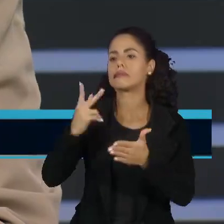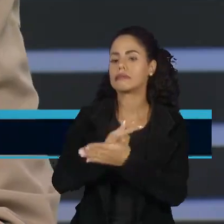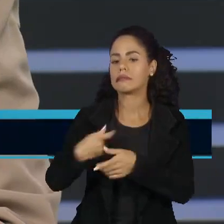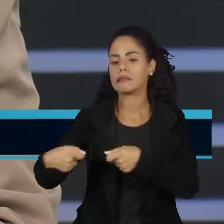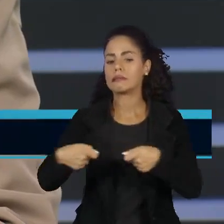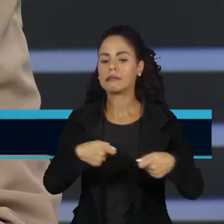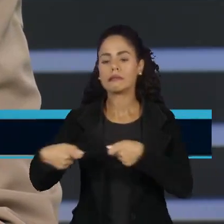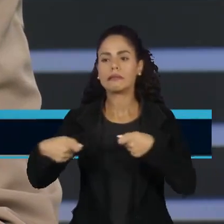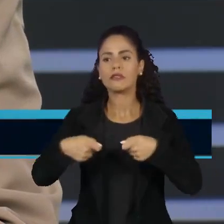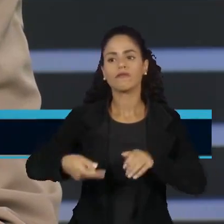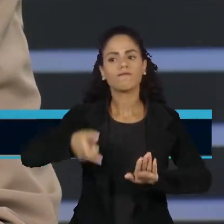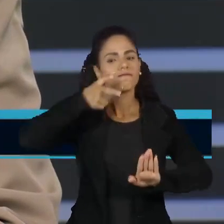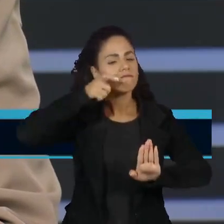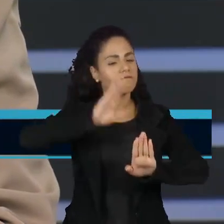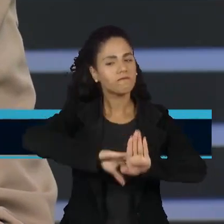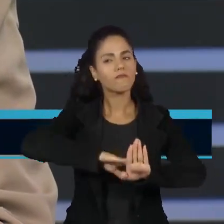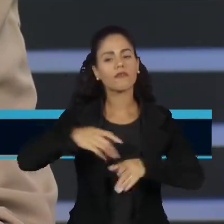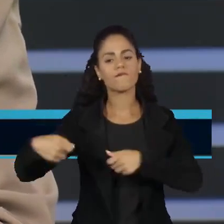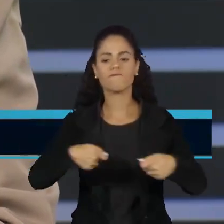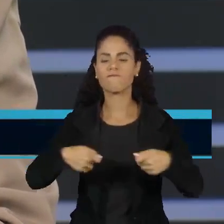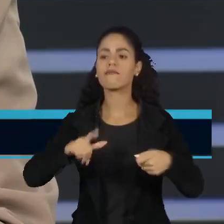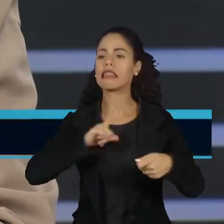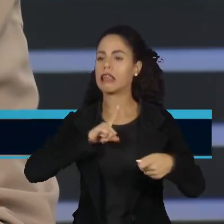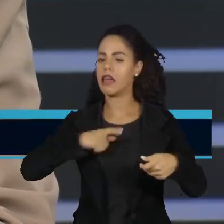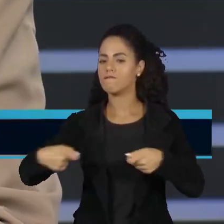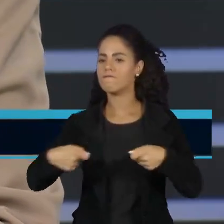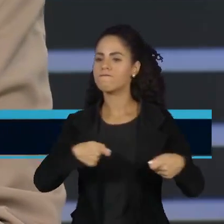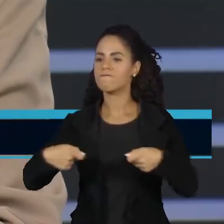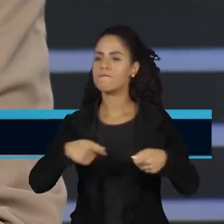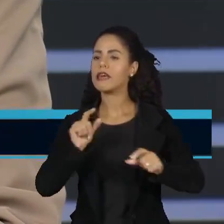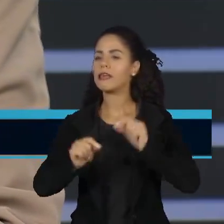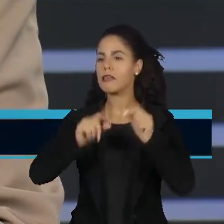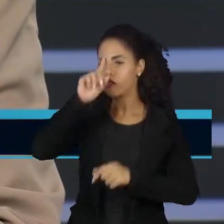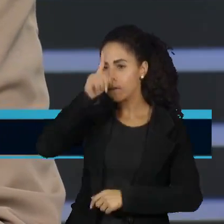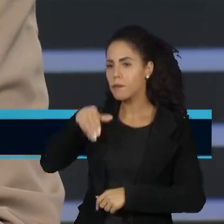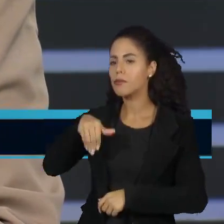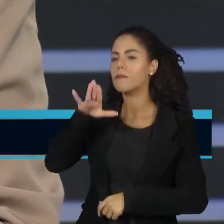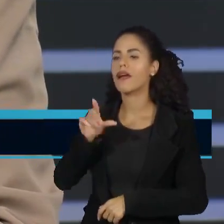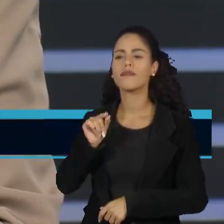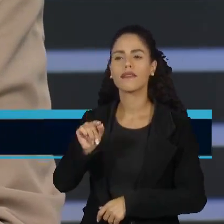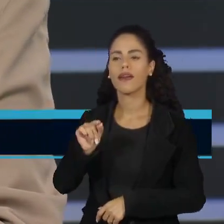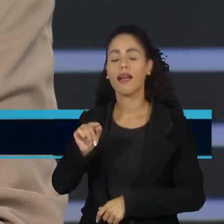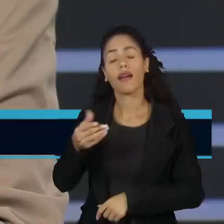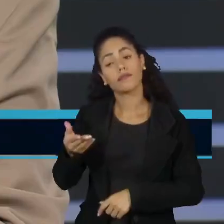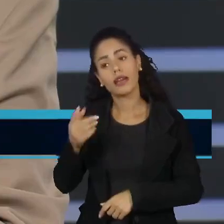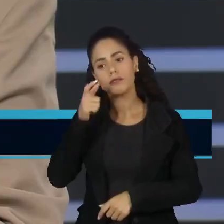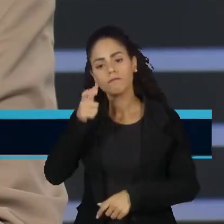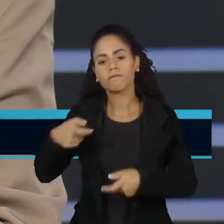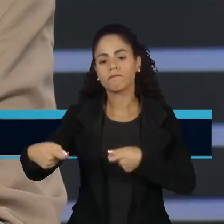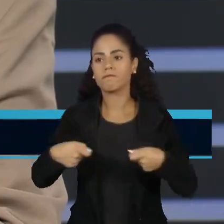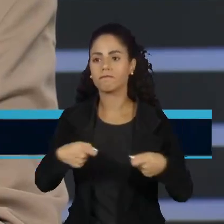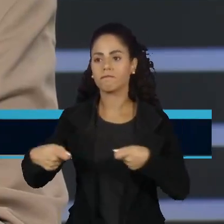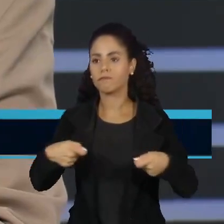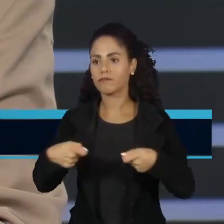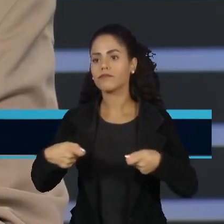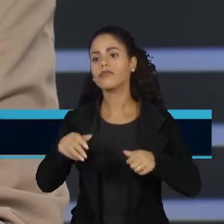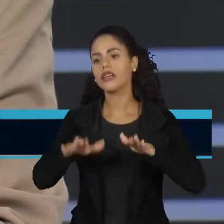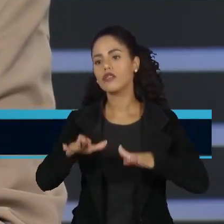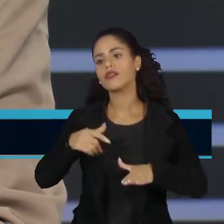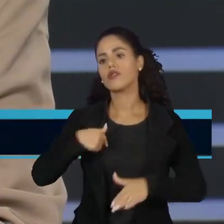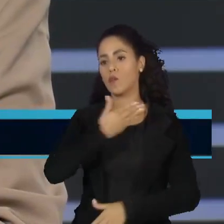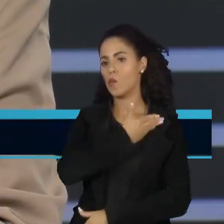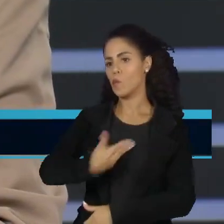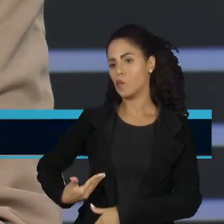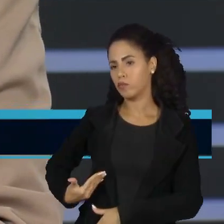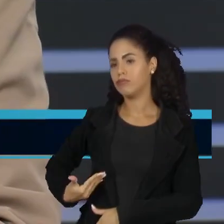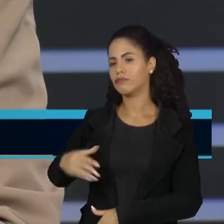conflito de interesses, né, no sentido lato da palavra, ou seja, na verdade, o que se coloca muitas vezes como interesse do